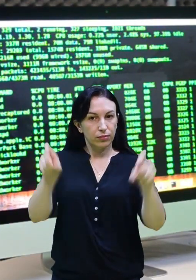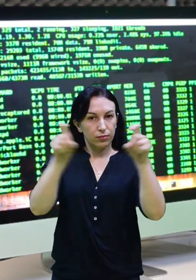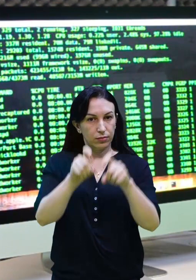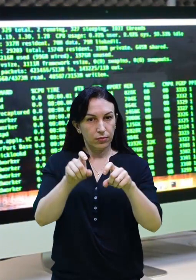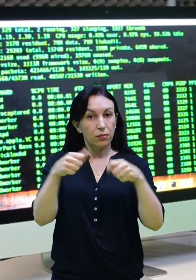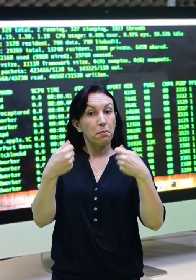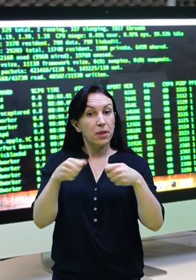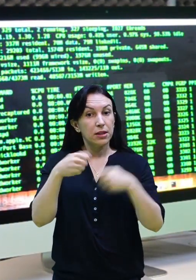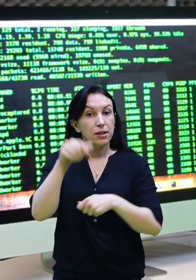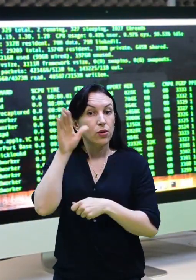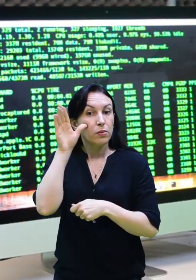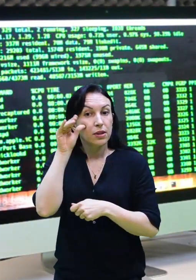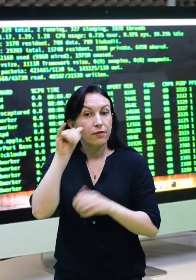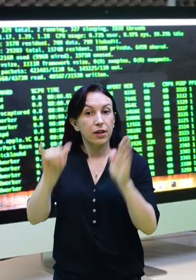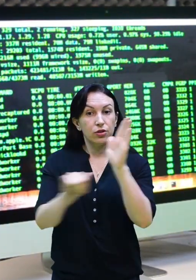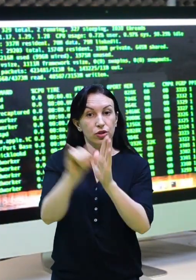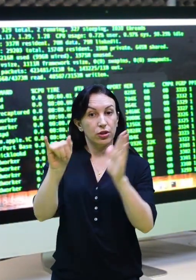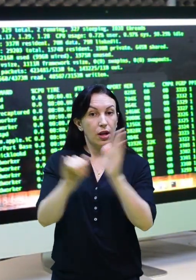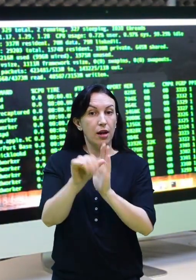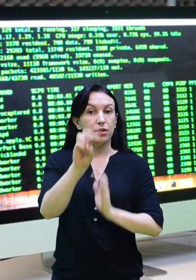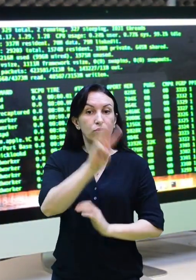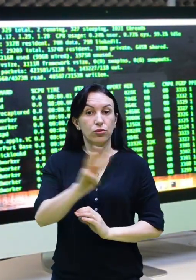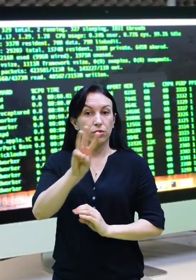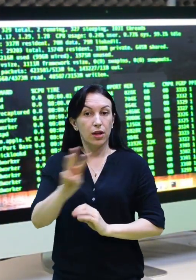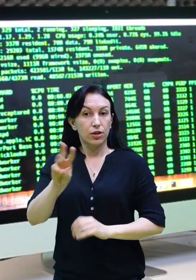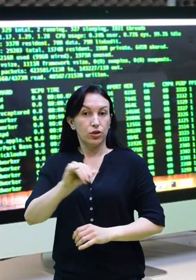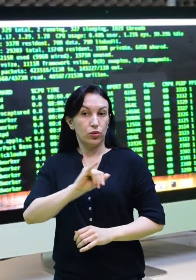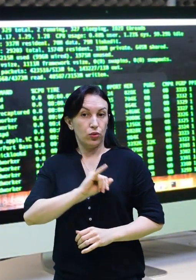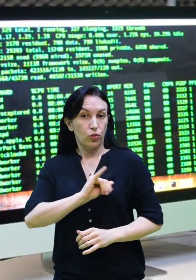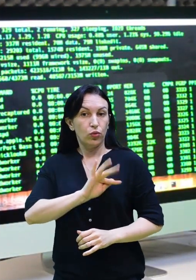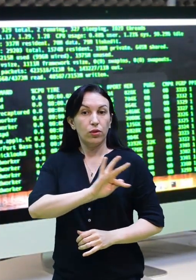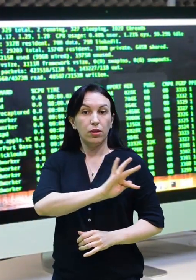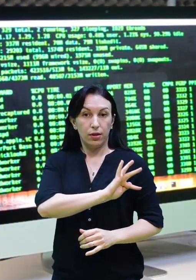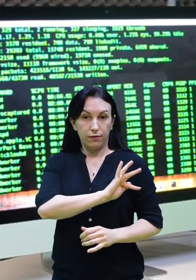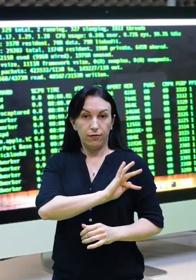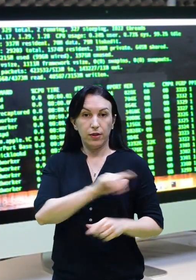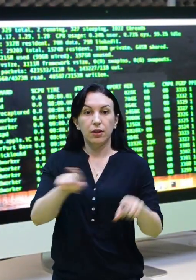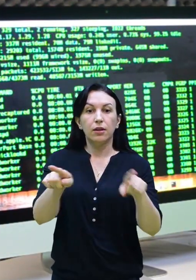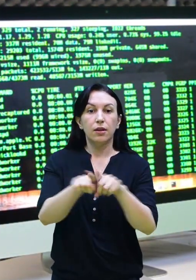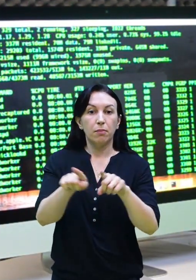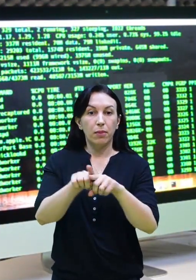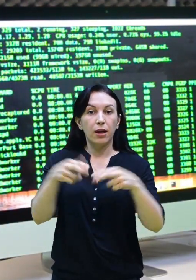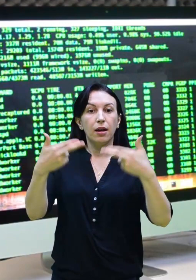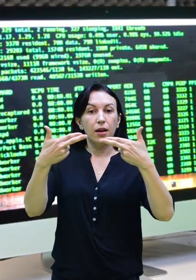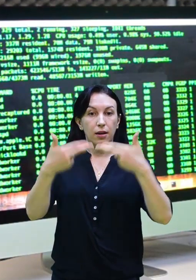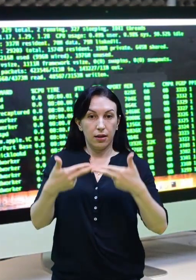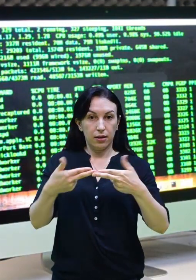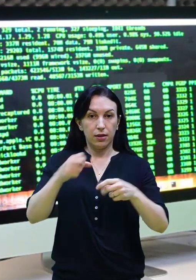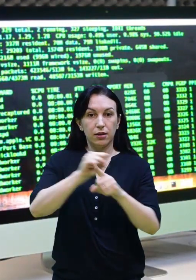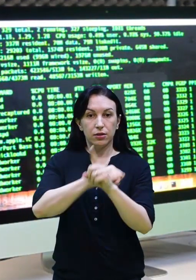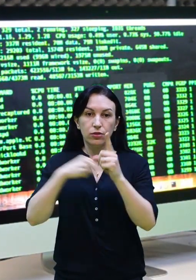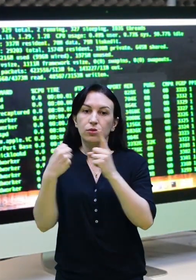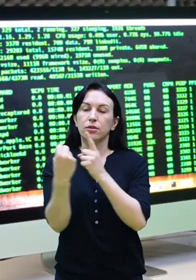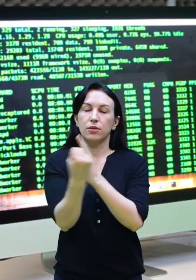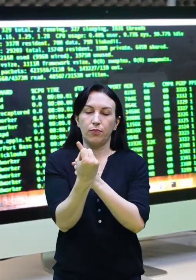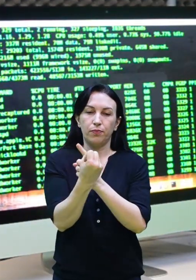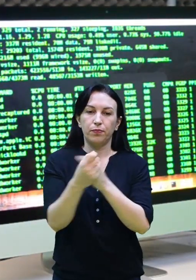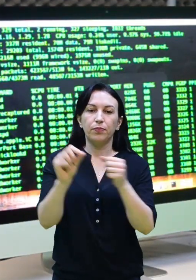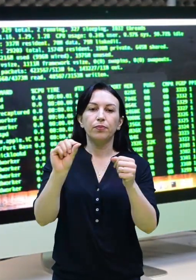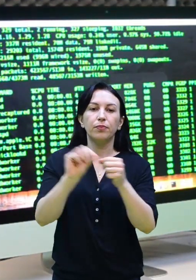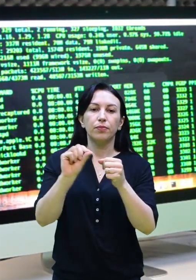da Computação, fique atento aos editais publicados no site do Instituto Federal Farroupilha e nas nossas redes